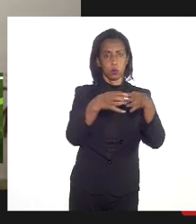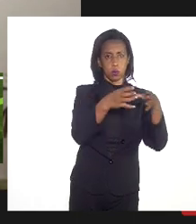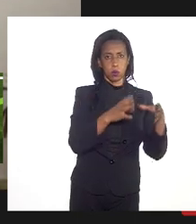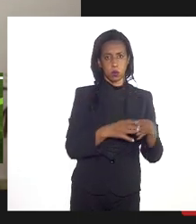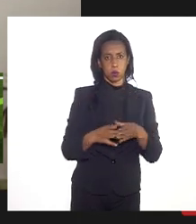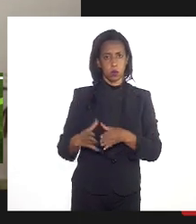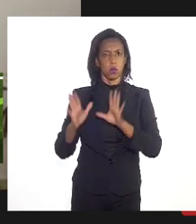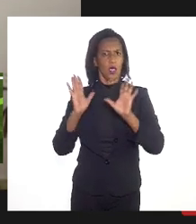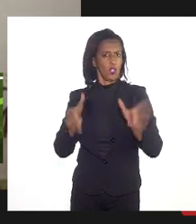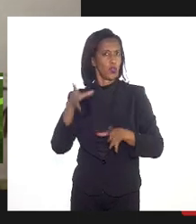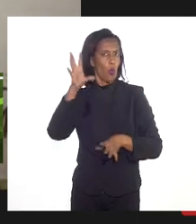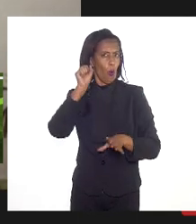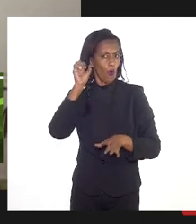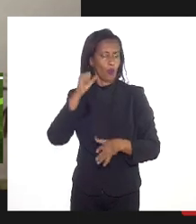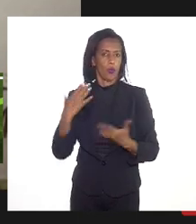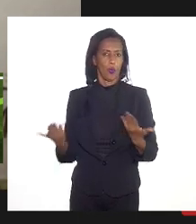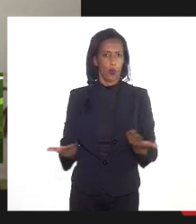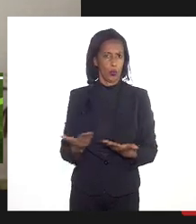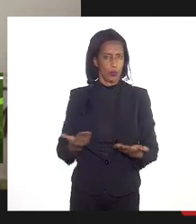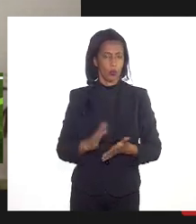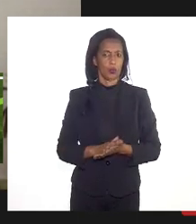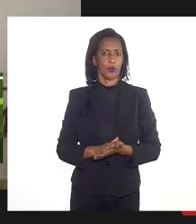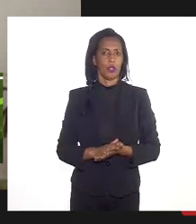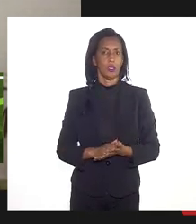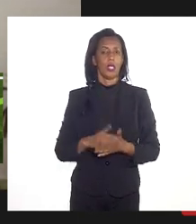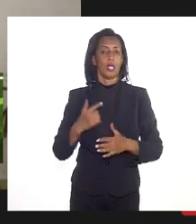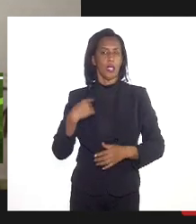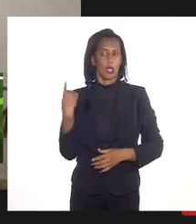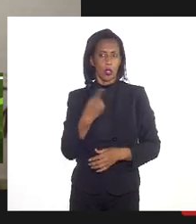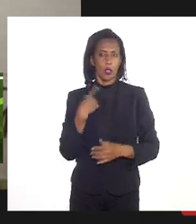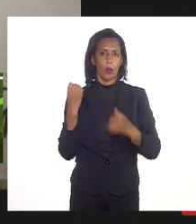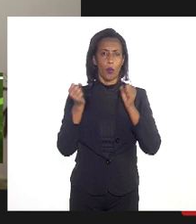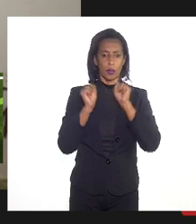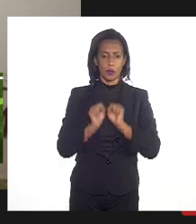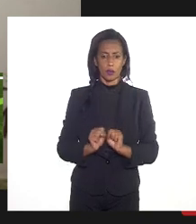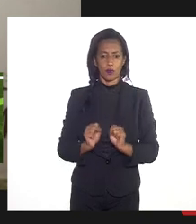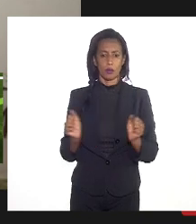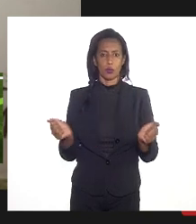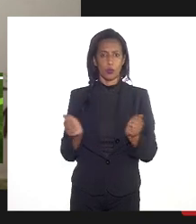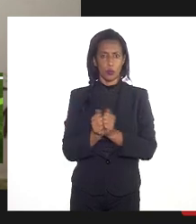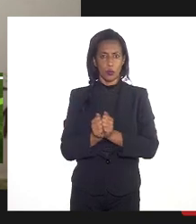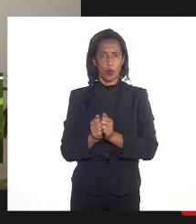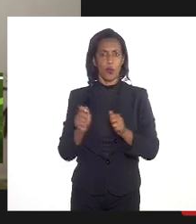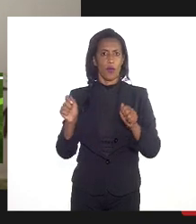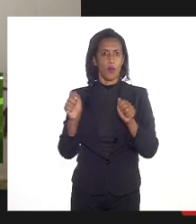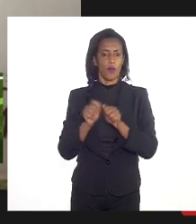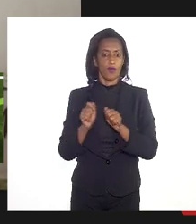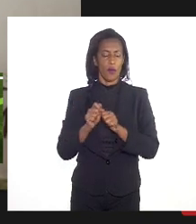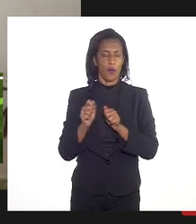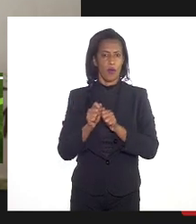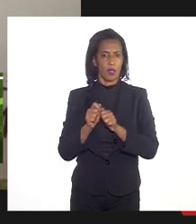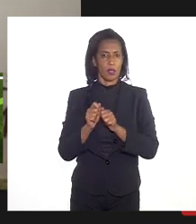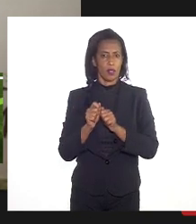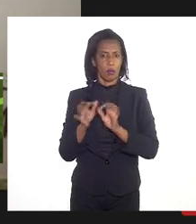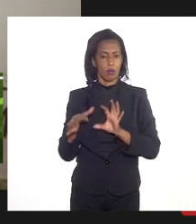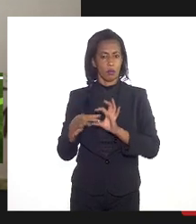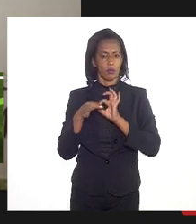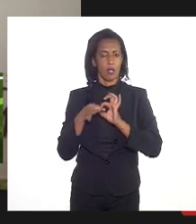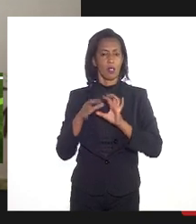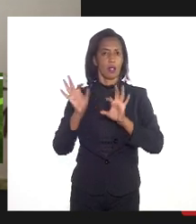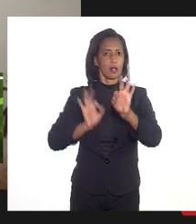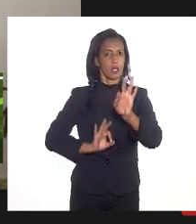que a gente já pôde ouvir até agora, e que a gente possa aí fazer uma devolutiva